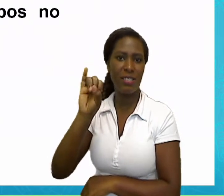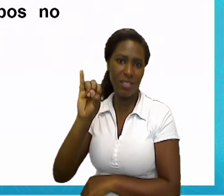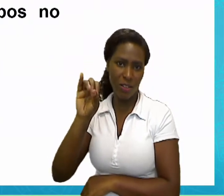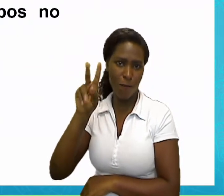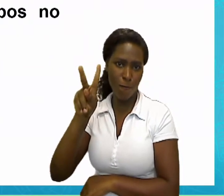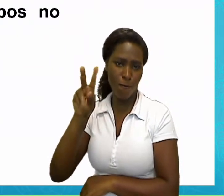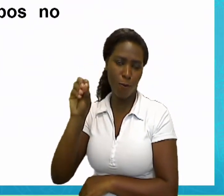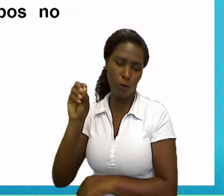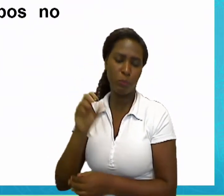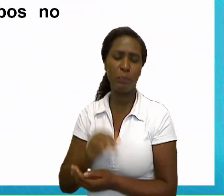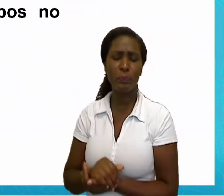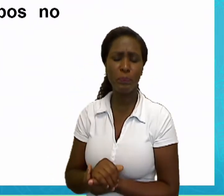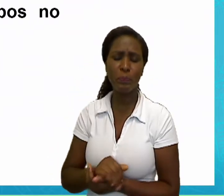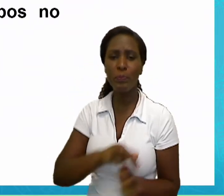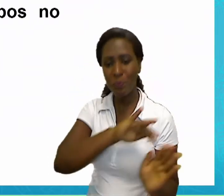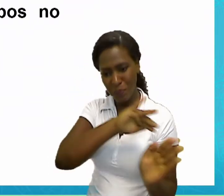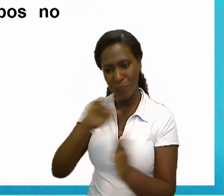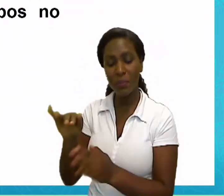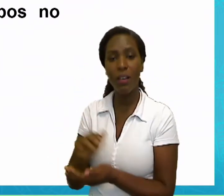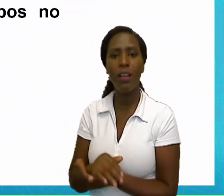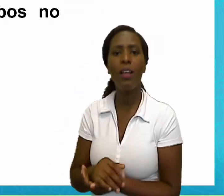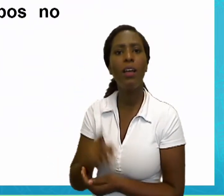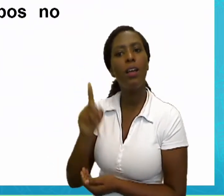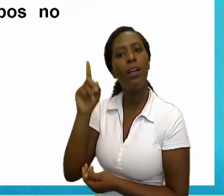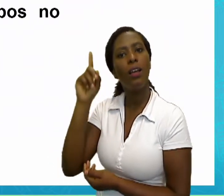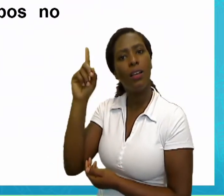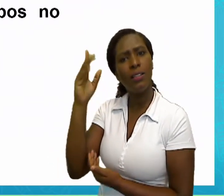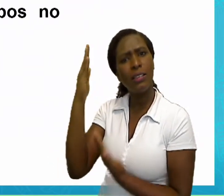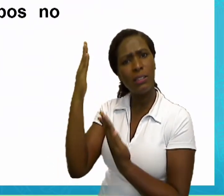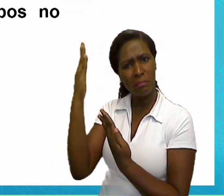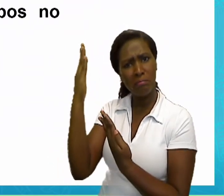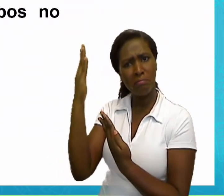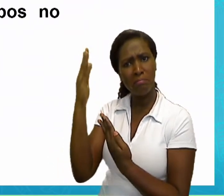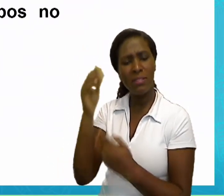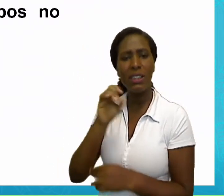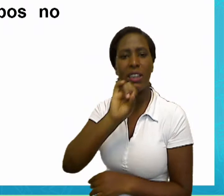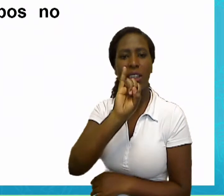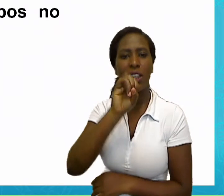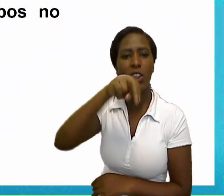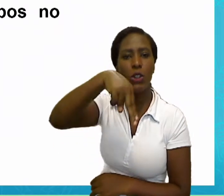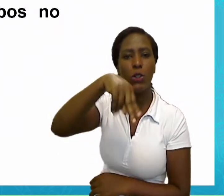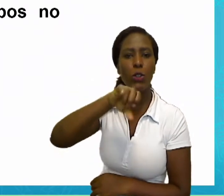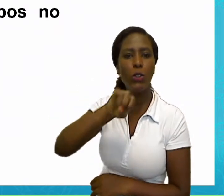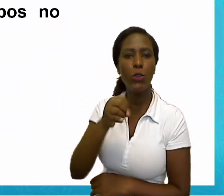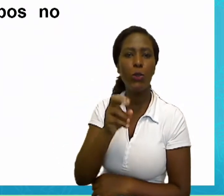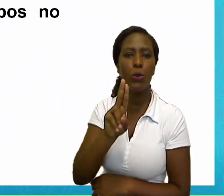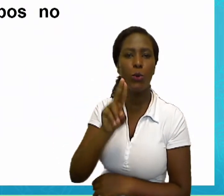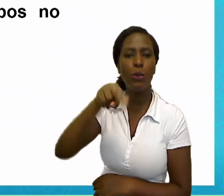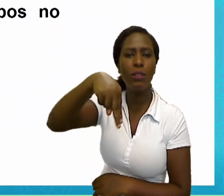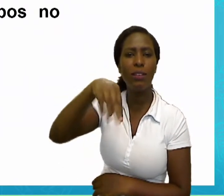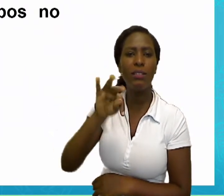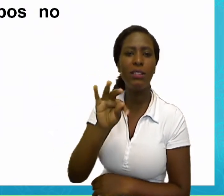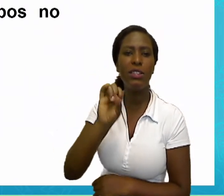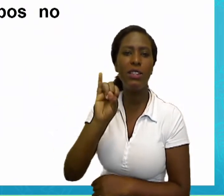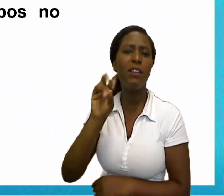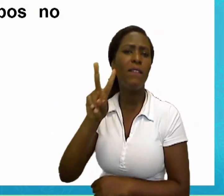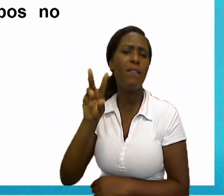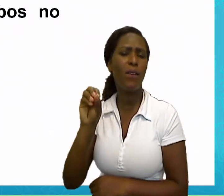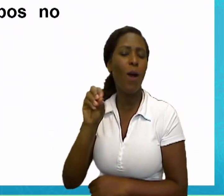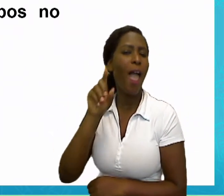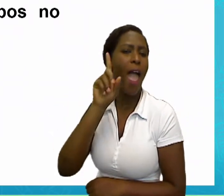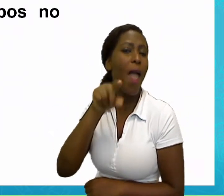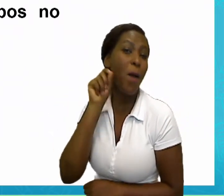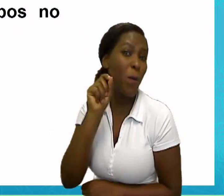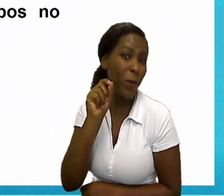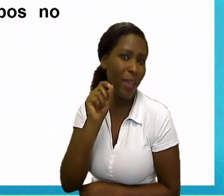Injuntivo. Quando eu tenho uma palavra injuntivo, eu estou falando de texto que é instrucional. Isso, chamado de texto